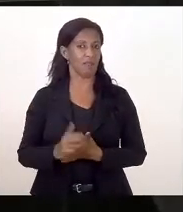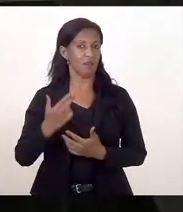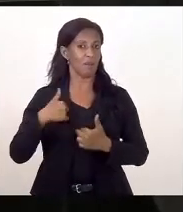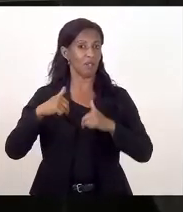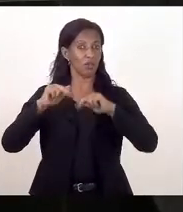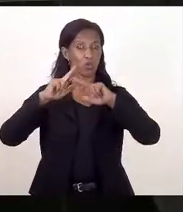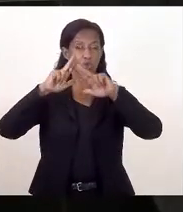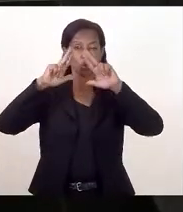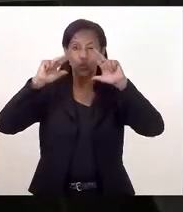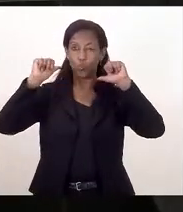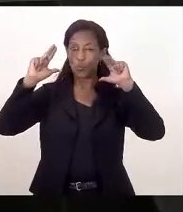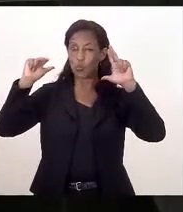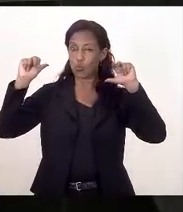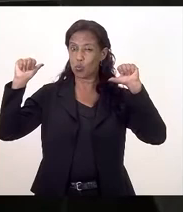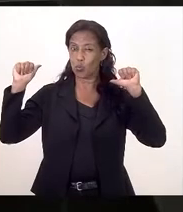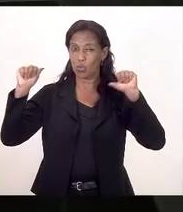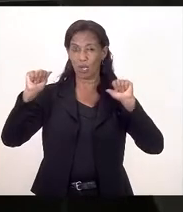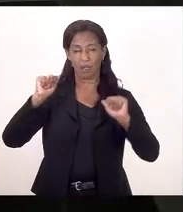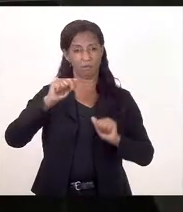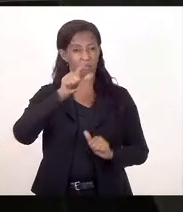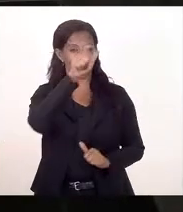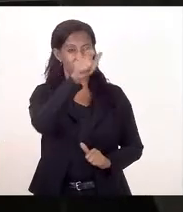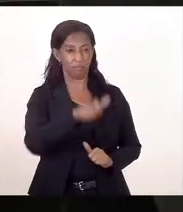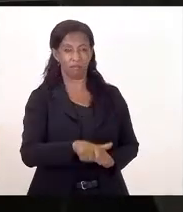presidente da República